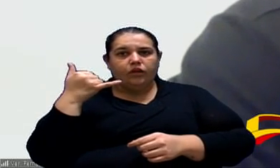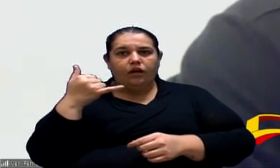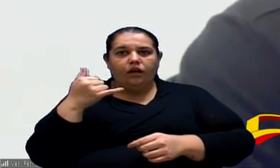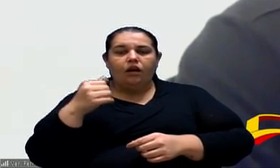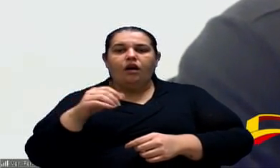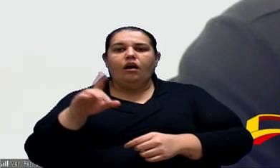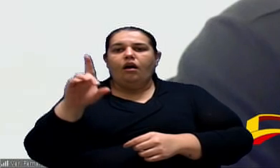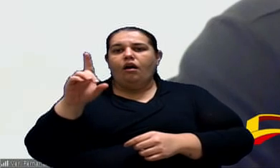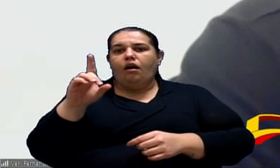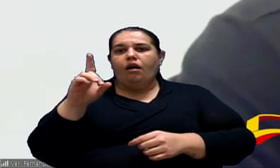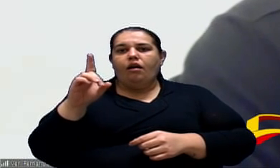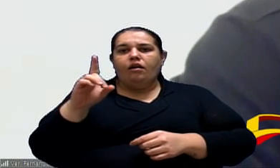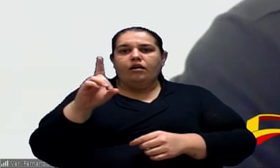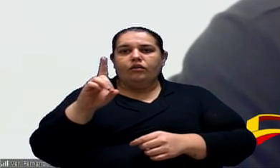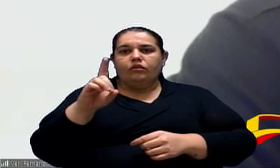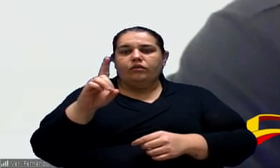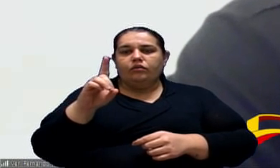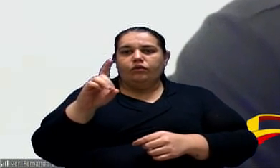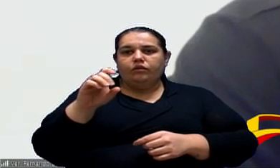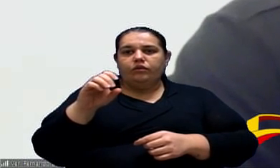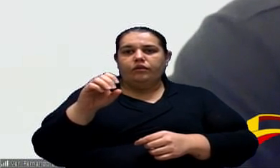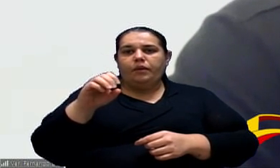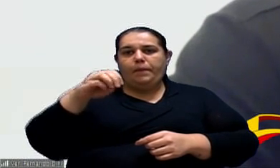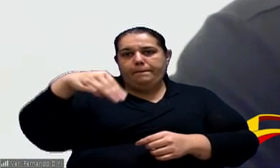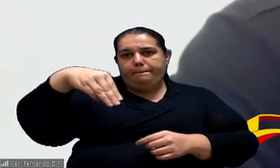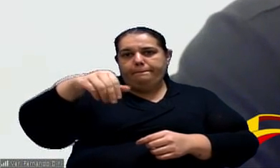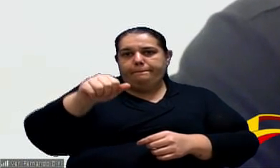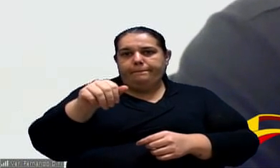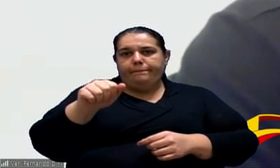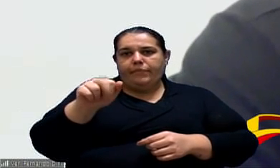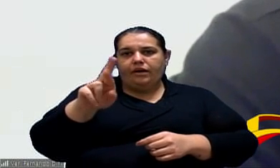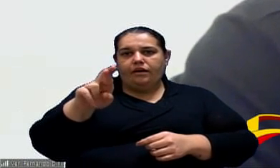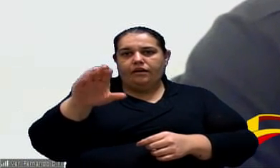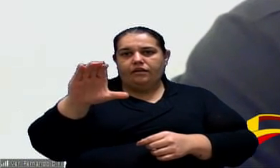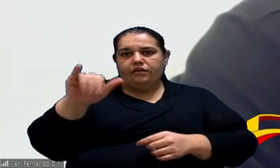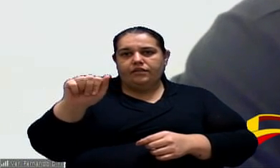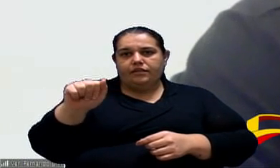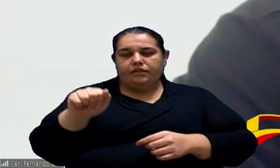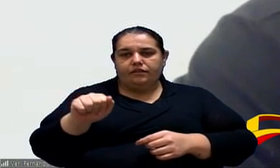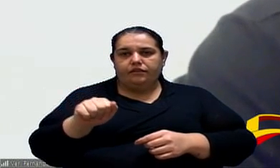nossa elegante doutora Márcia está aí ao lado. Eu gostaria que ela complementasse